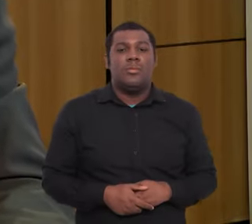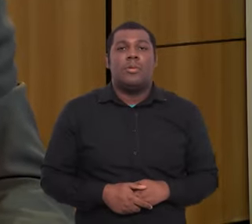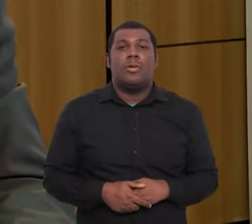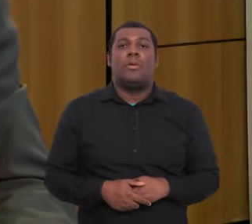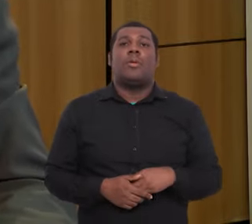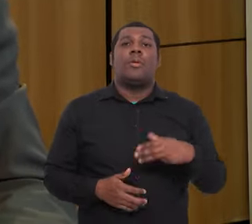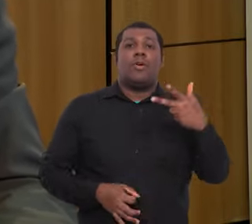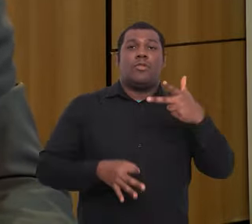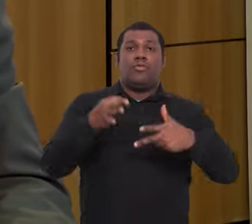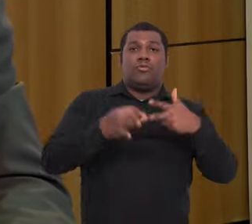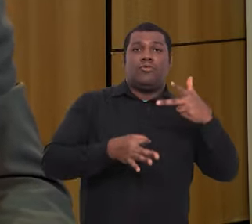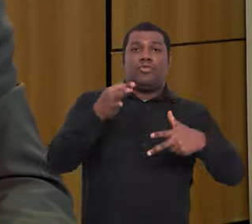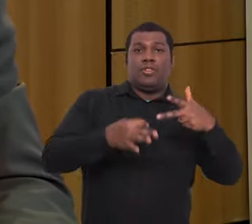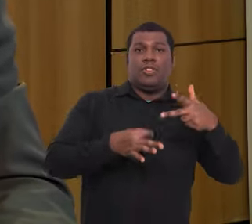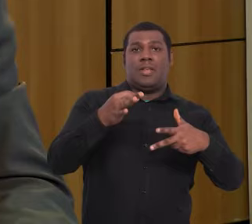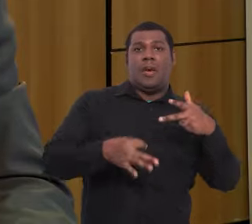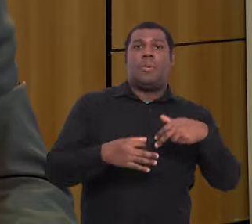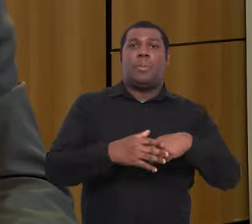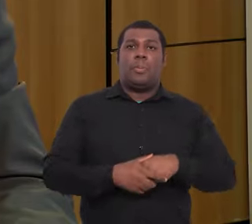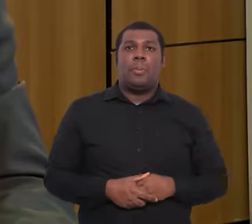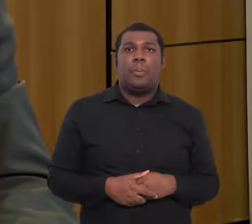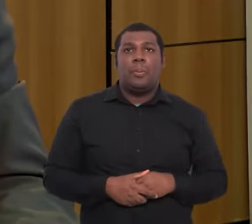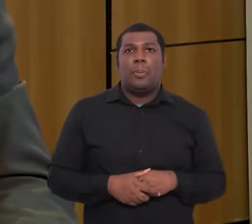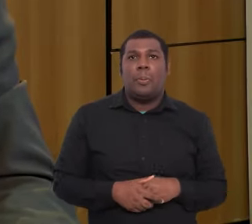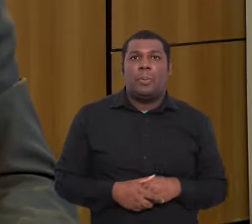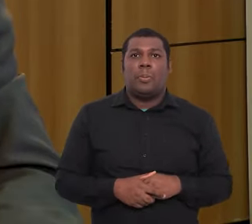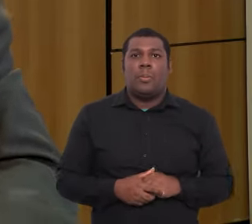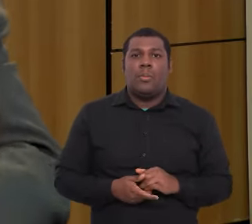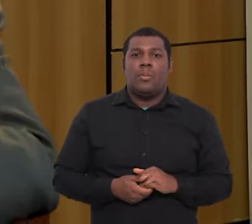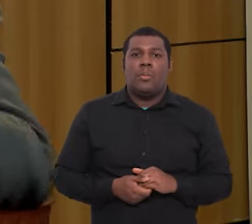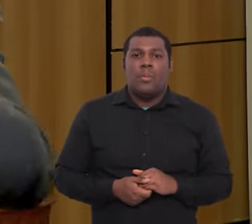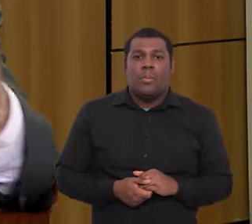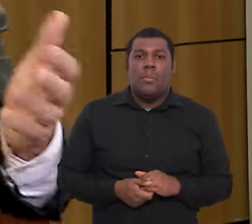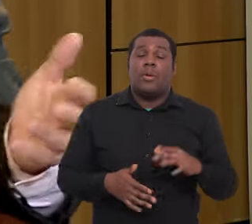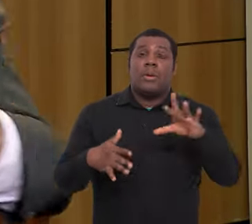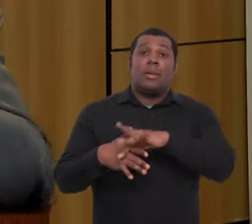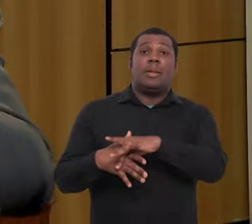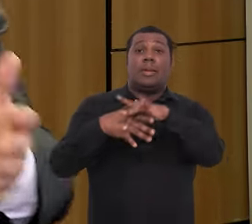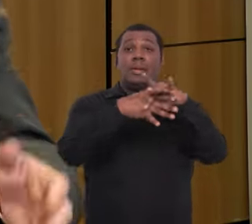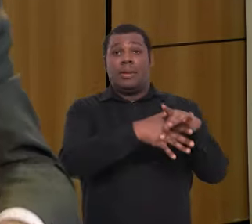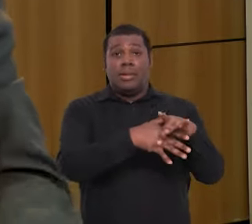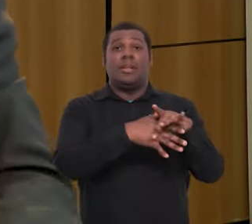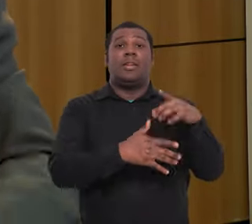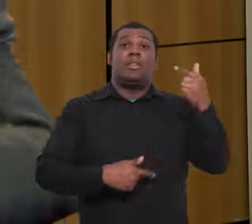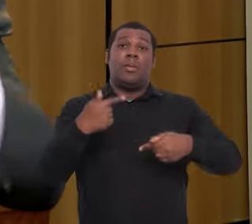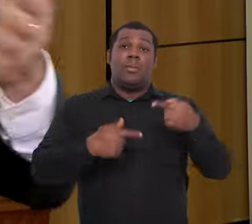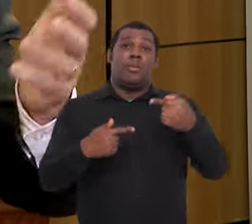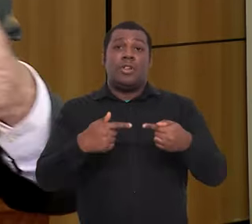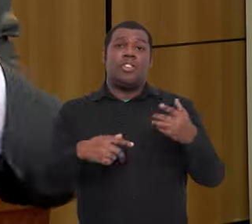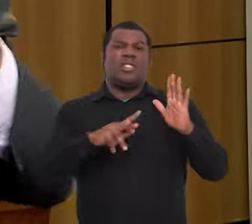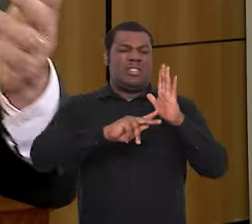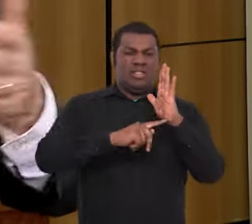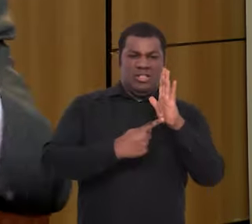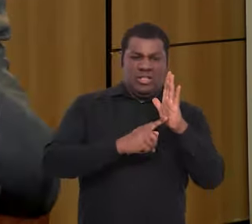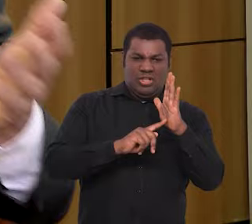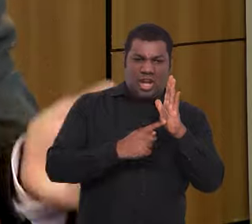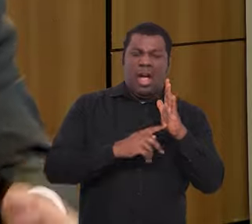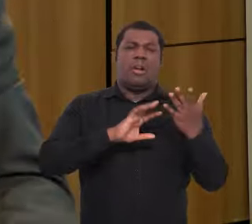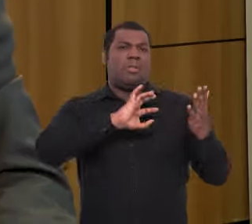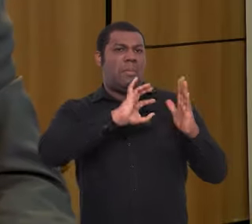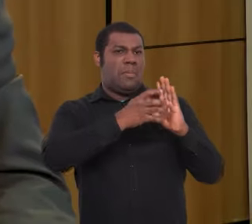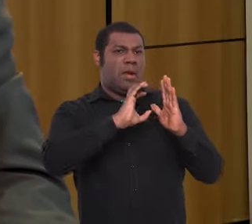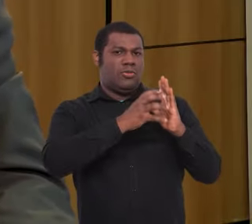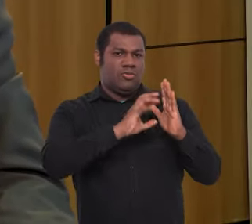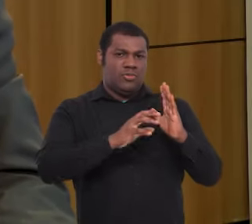pessoal do Judiciário trabalhista né você tem eh lideranças políticas sindicais e